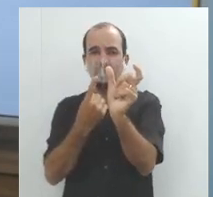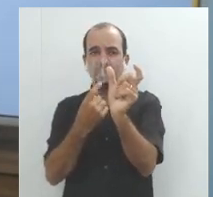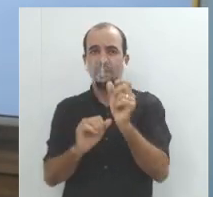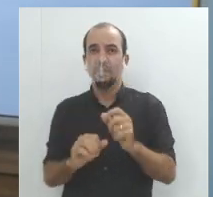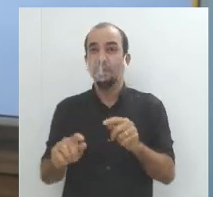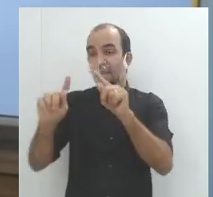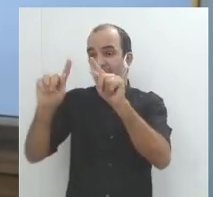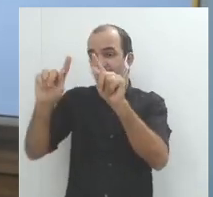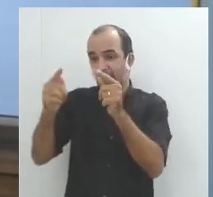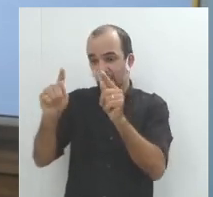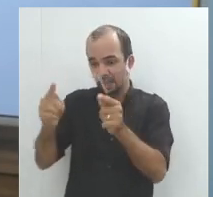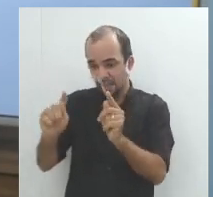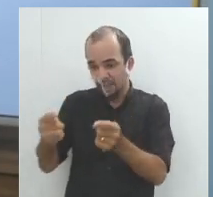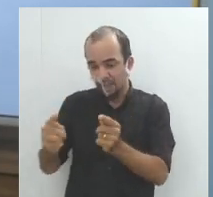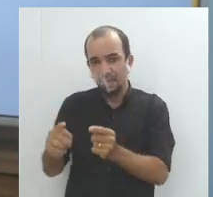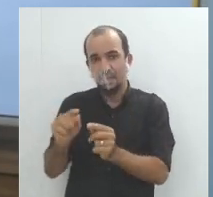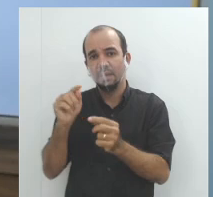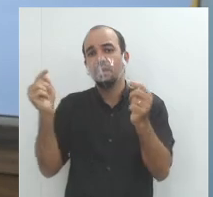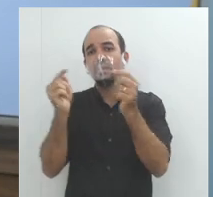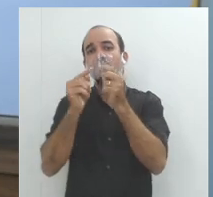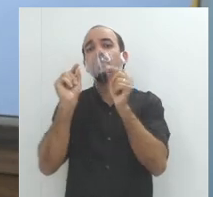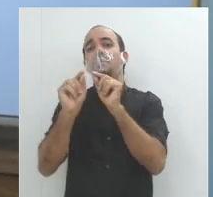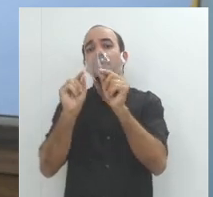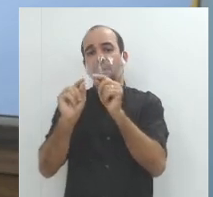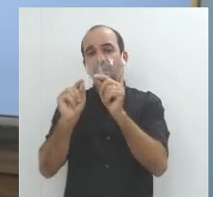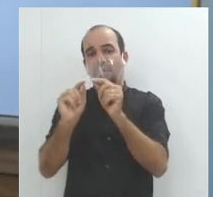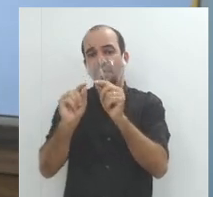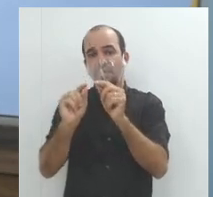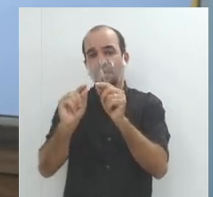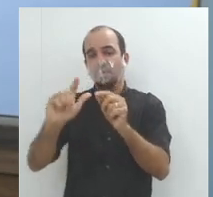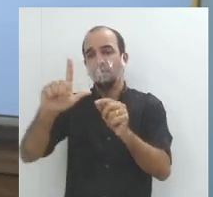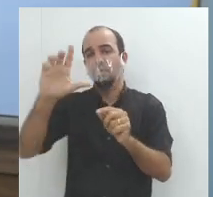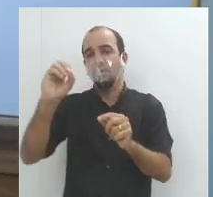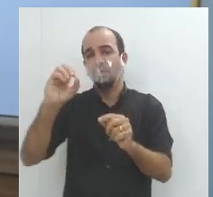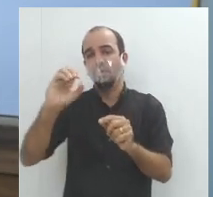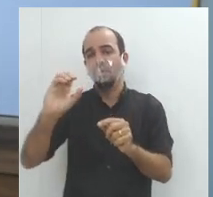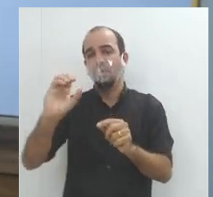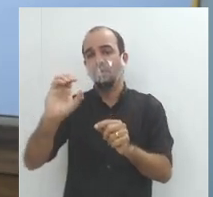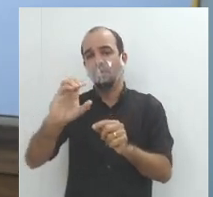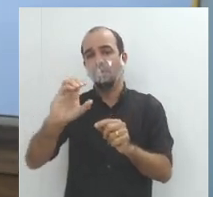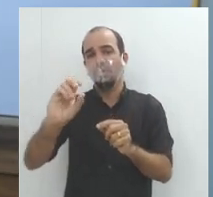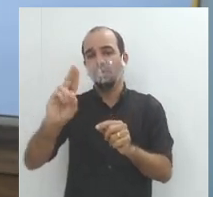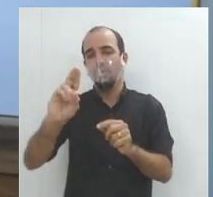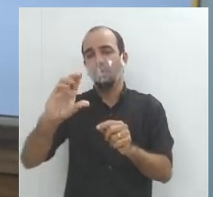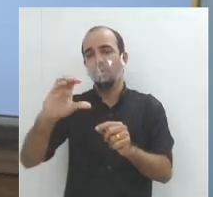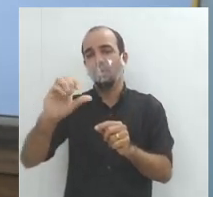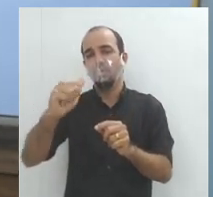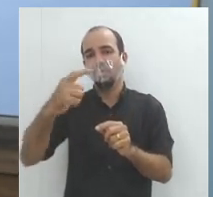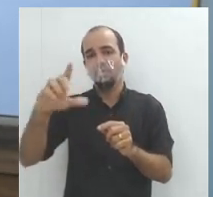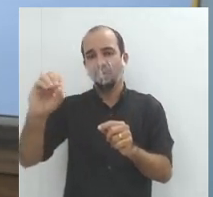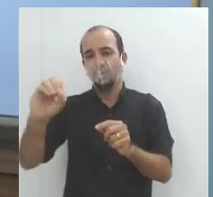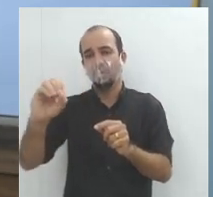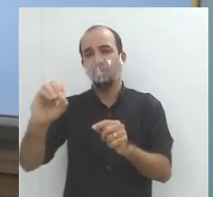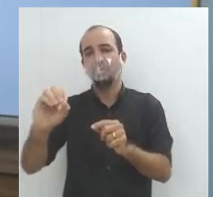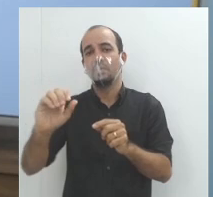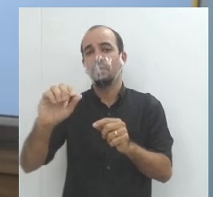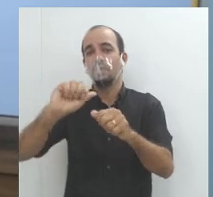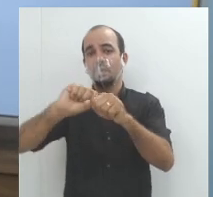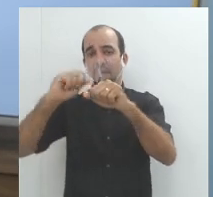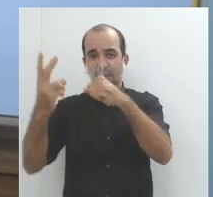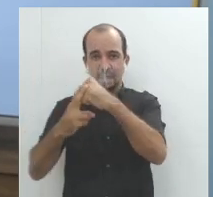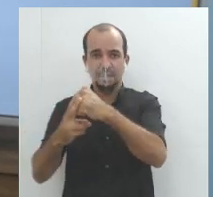locuções adverbiais, né? Que apresentam circunstâncias que os advérbios